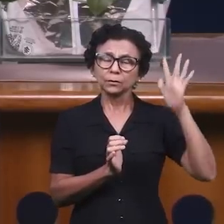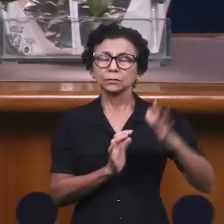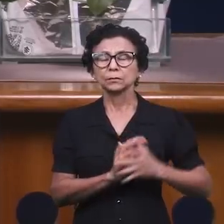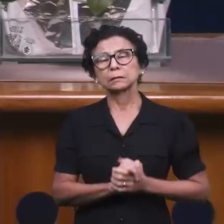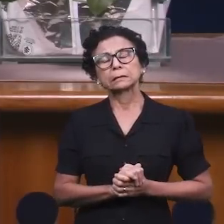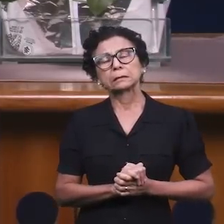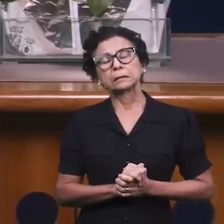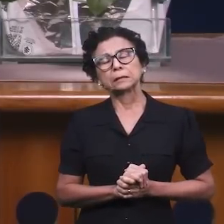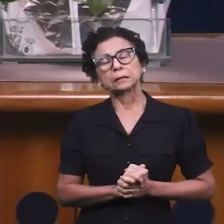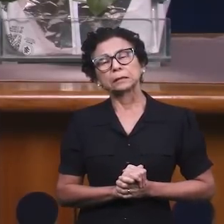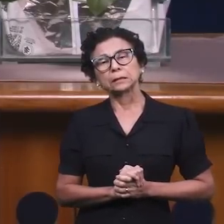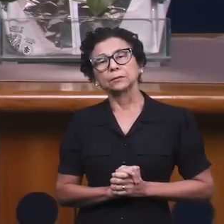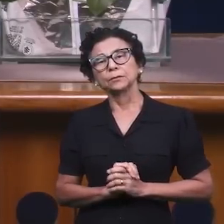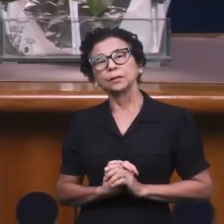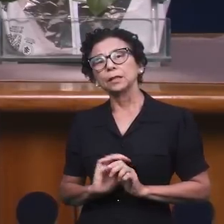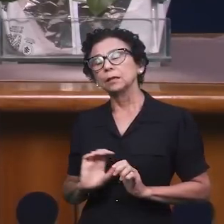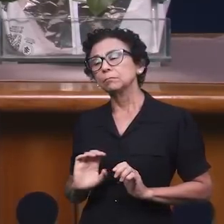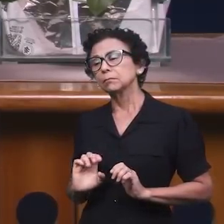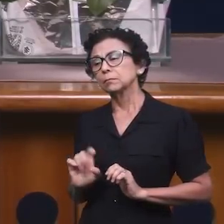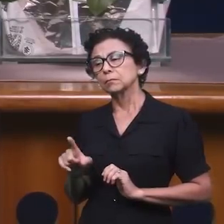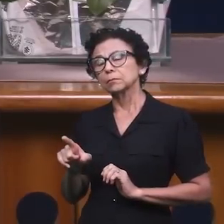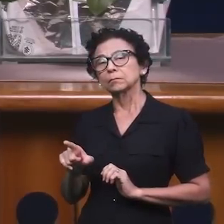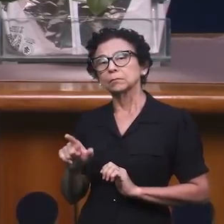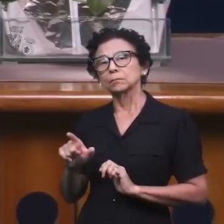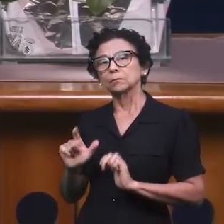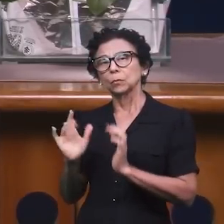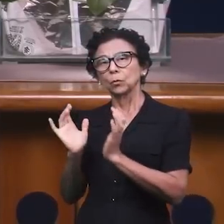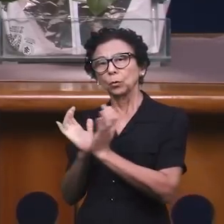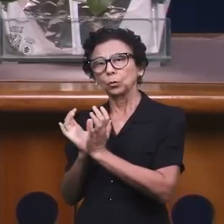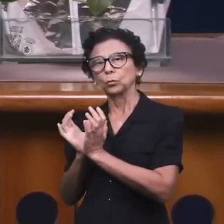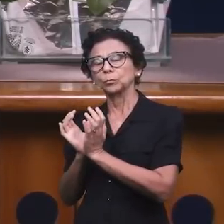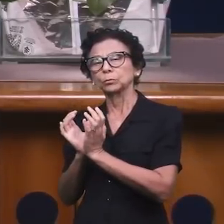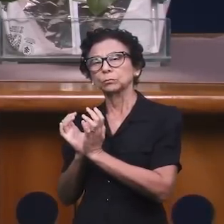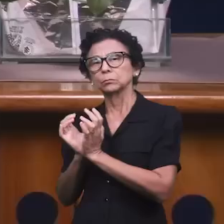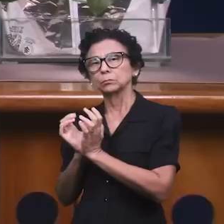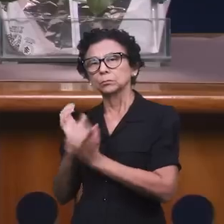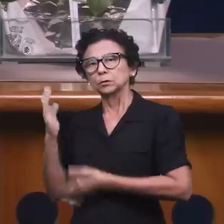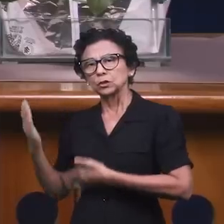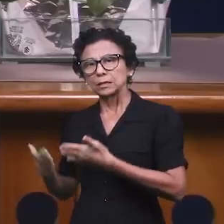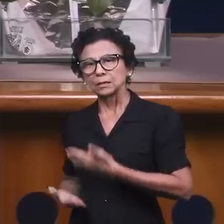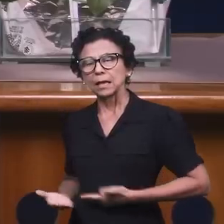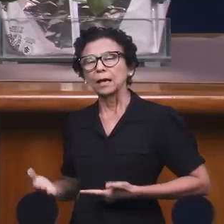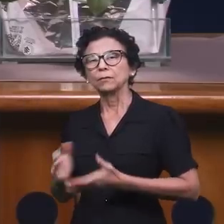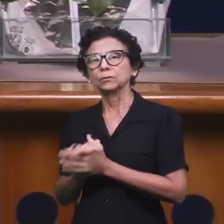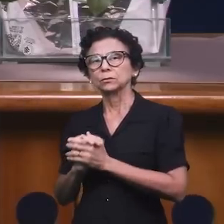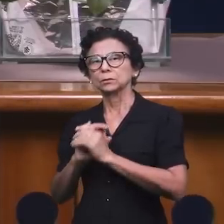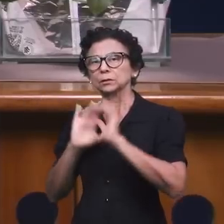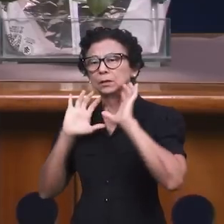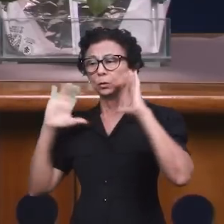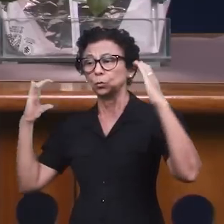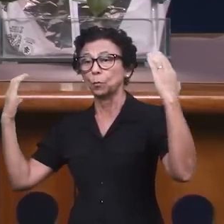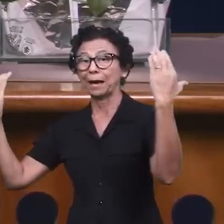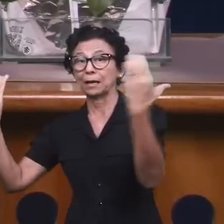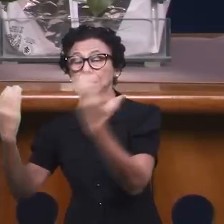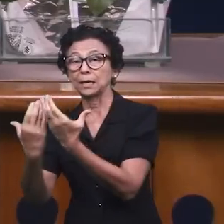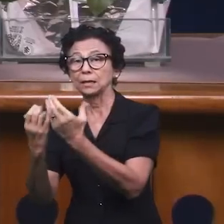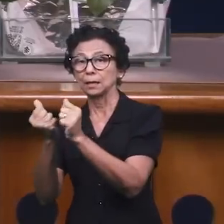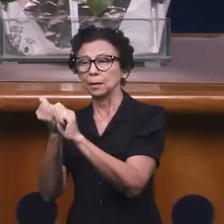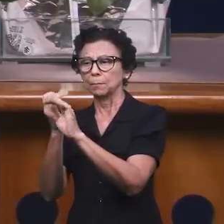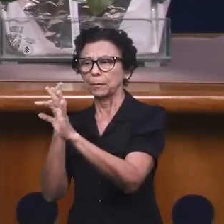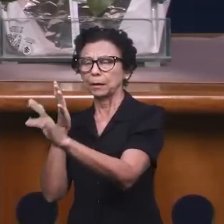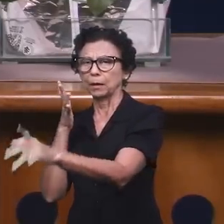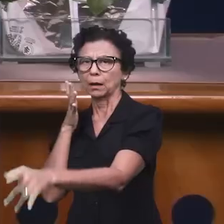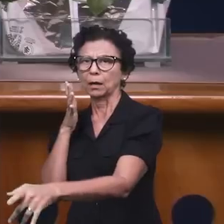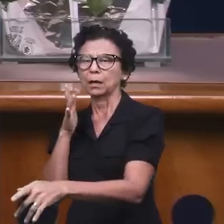estava indo para as arenas, indo para as cruzes e sendo entregue aos leões, e ninguém